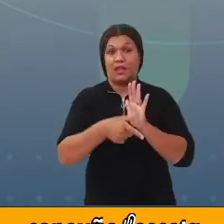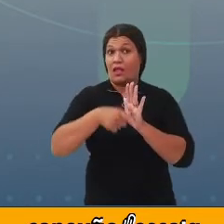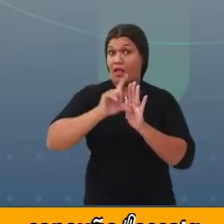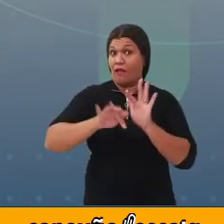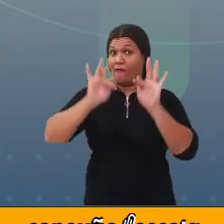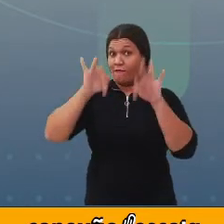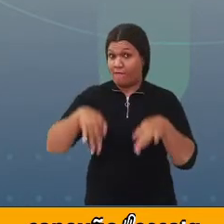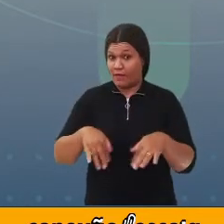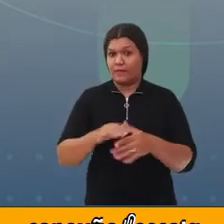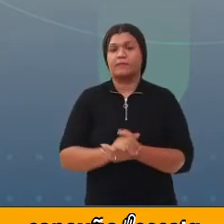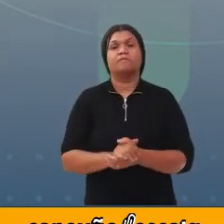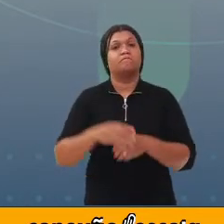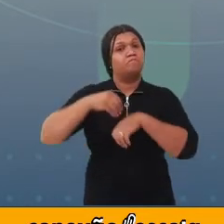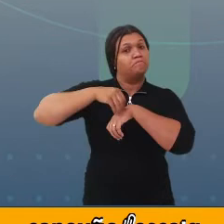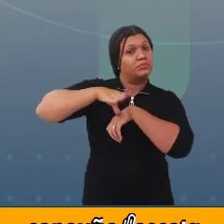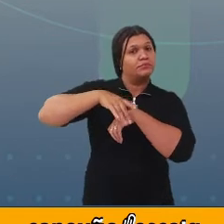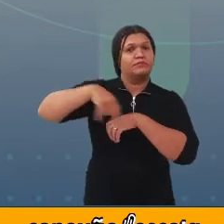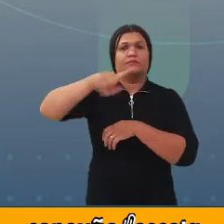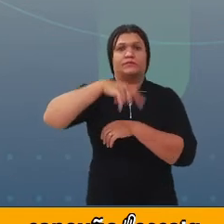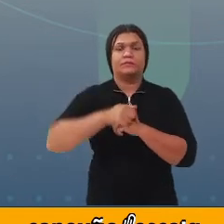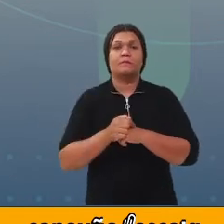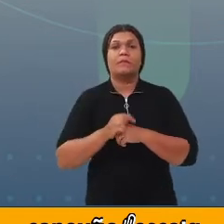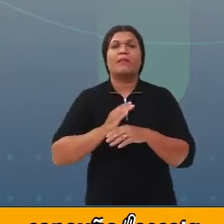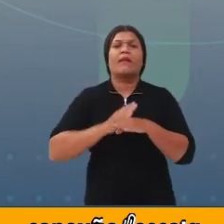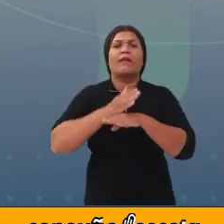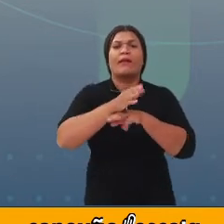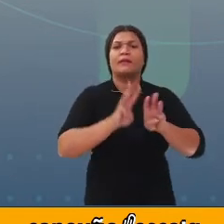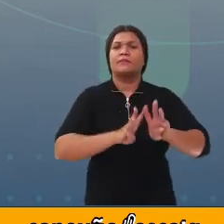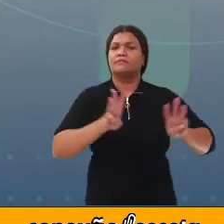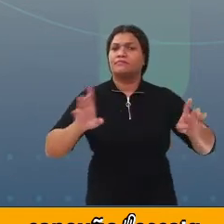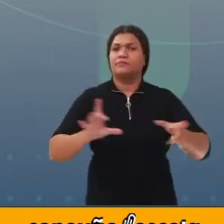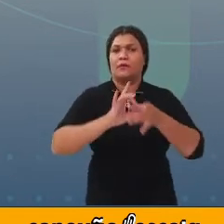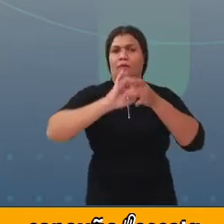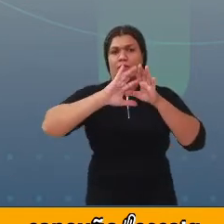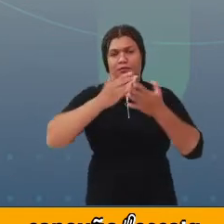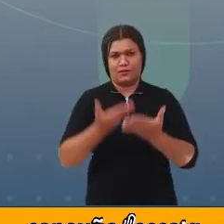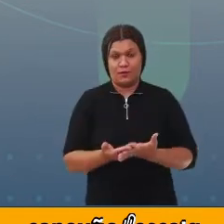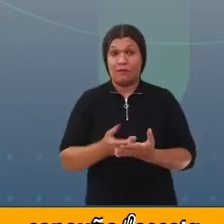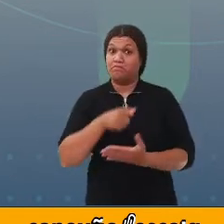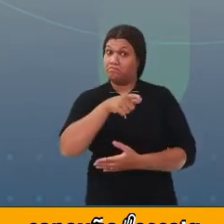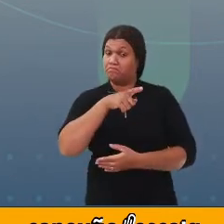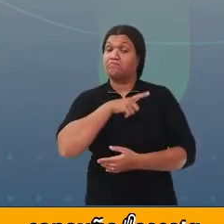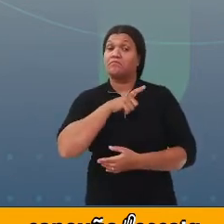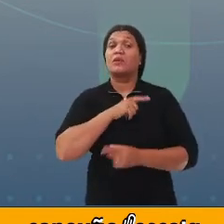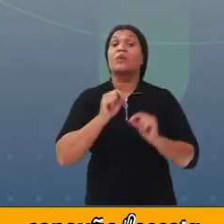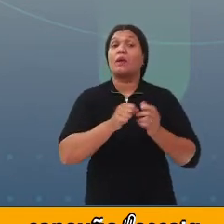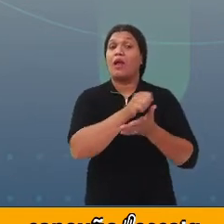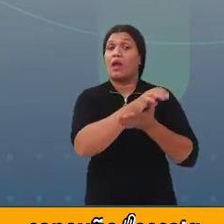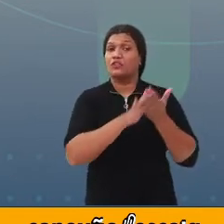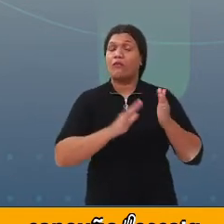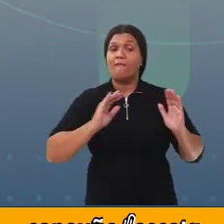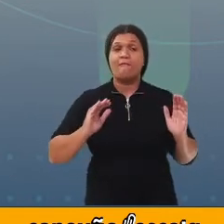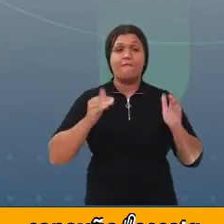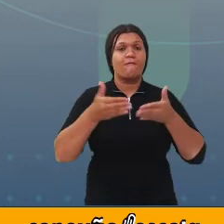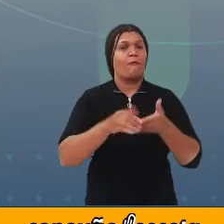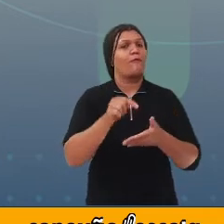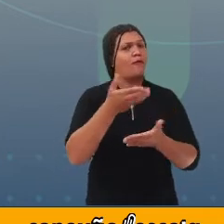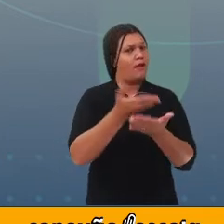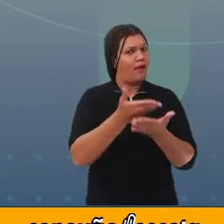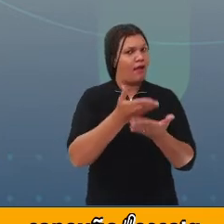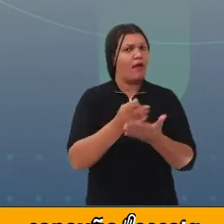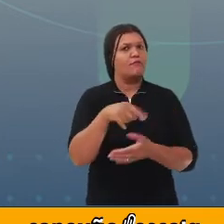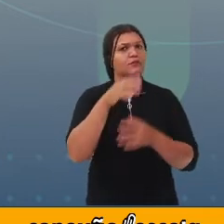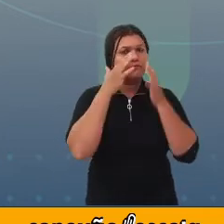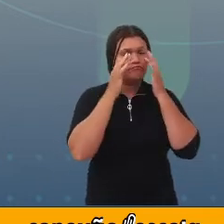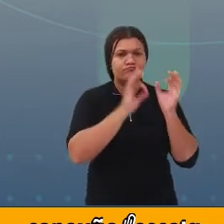nosso encontro, uma dica para você. Acesse o portal Conexão Escola. Lá tem uma atividade direcionada a essa aula aqui que você